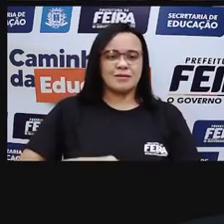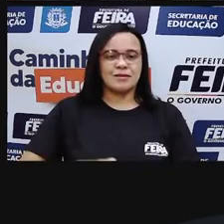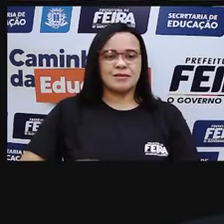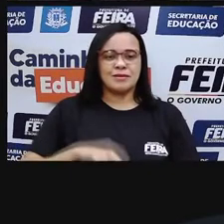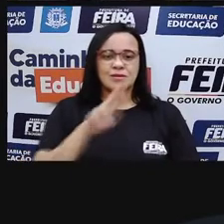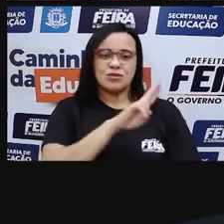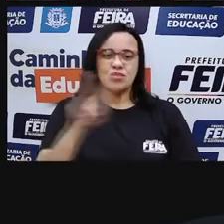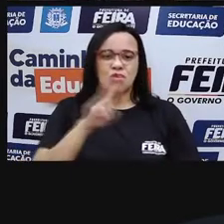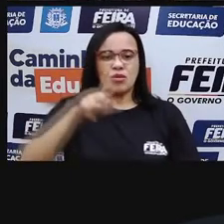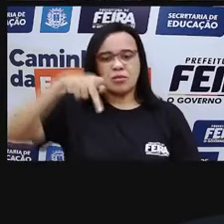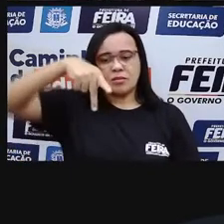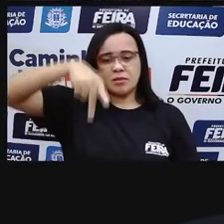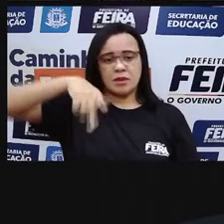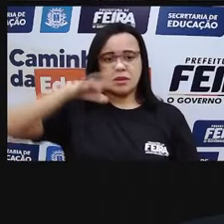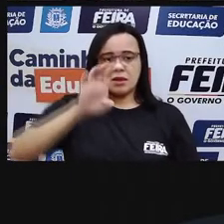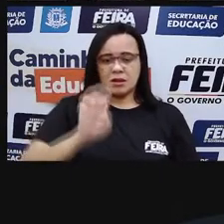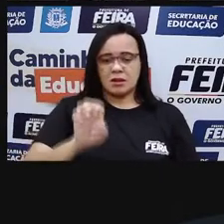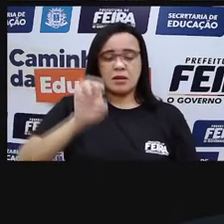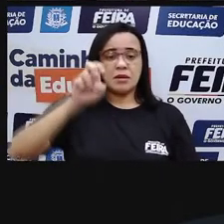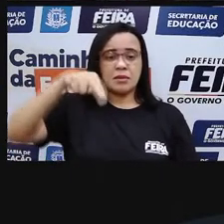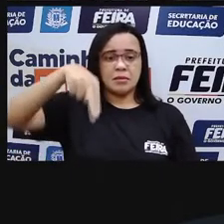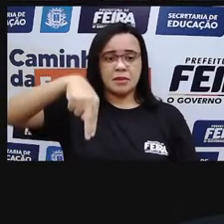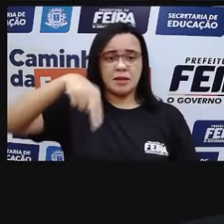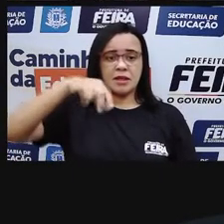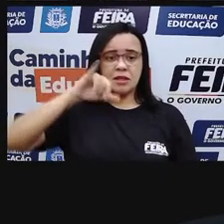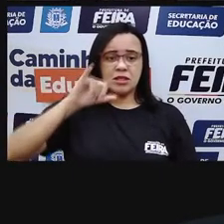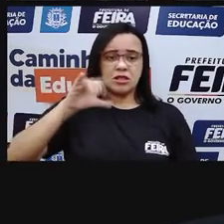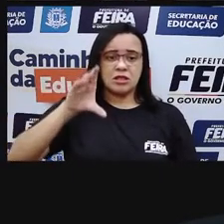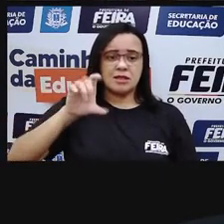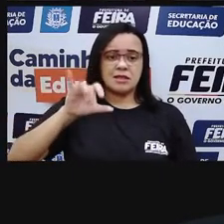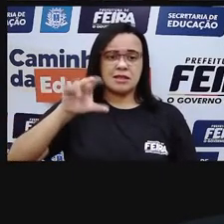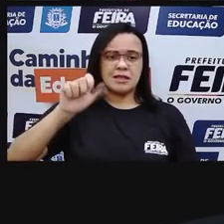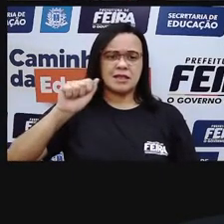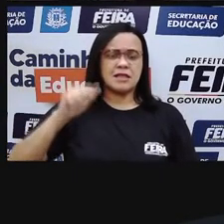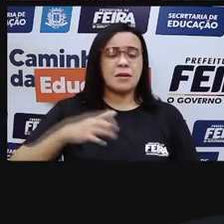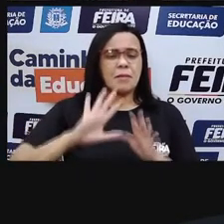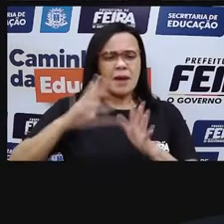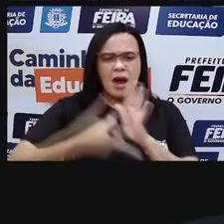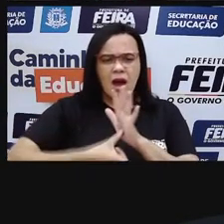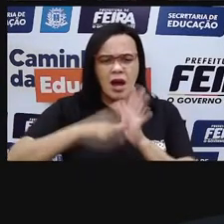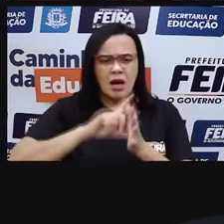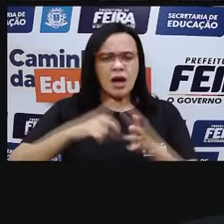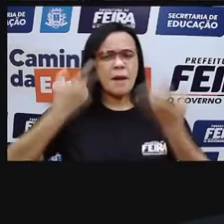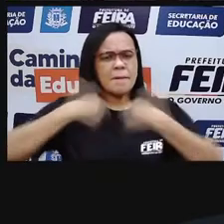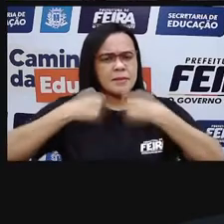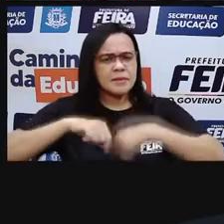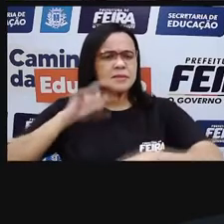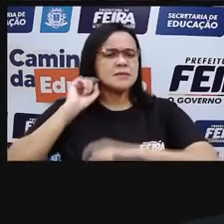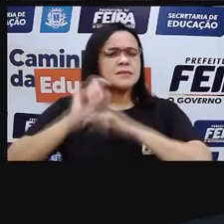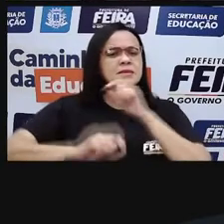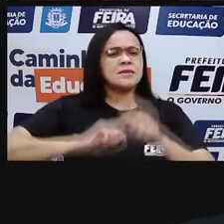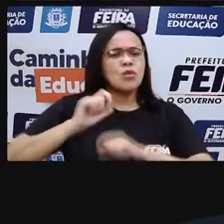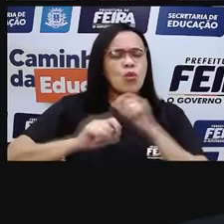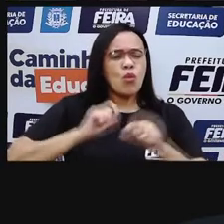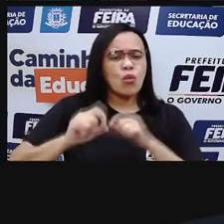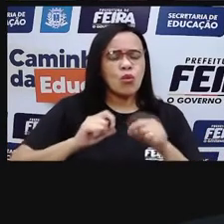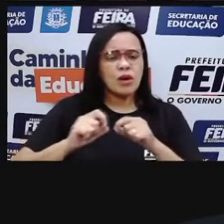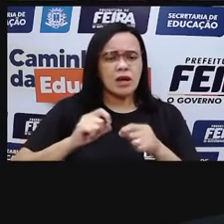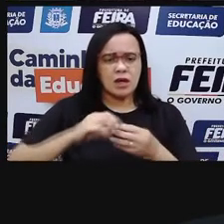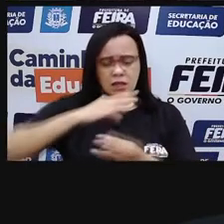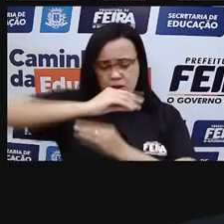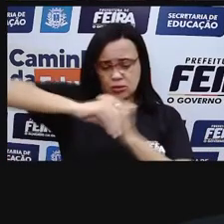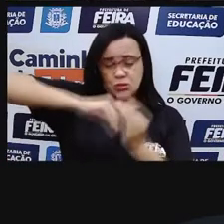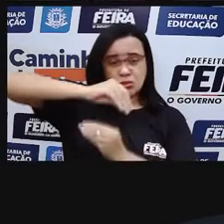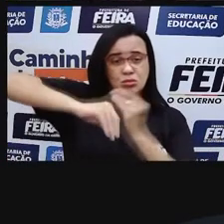por exemplo, né? A gente precisa saber o que é que são antimicrobianos. Então, esses antimicrobianos, eles vão ser substâncias que